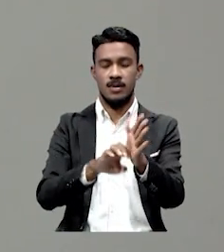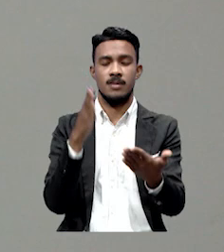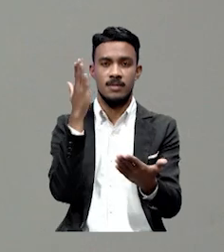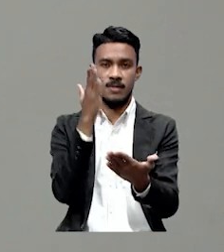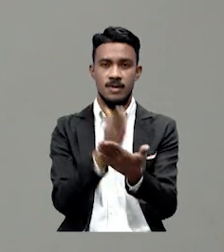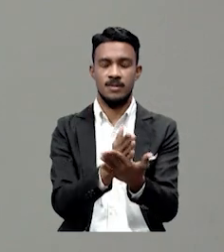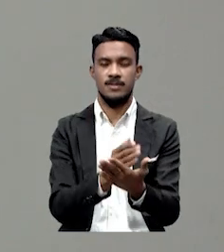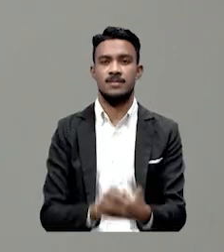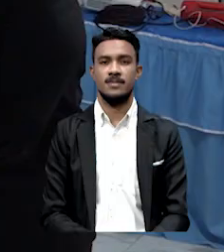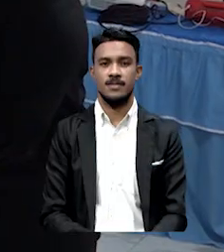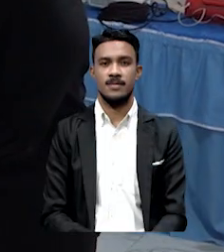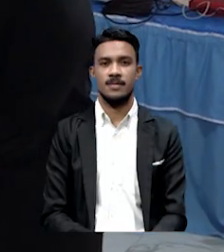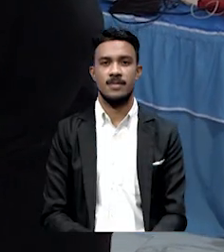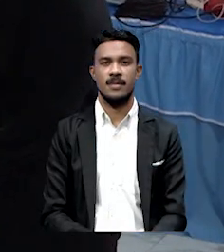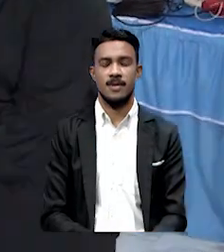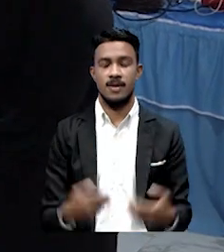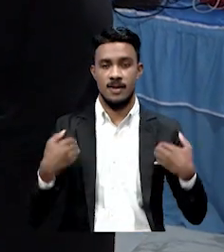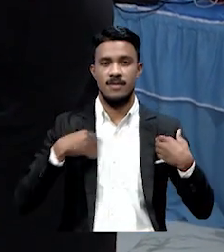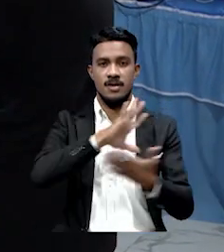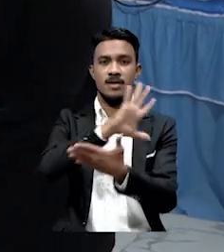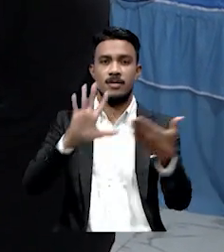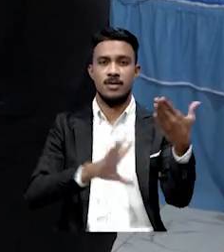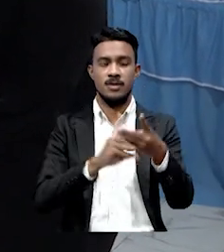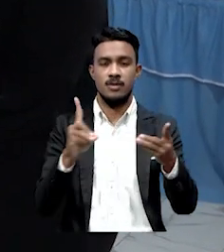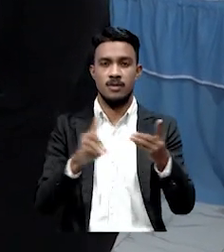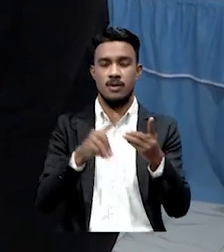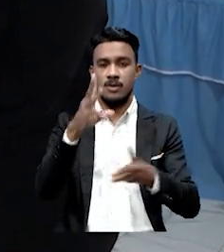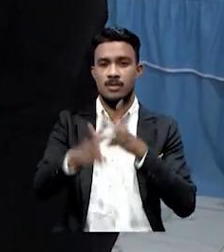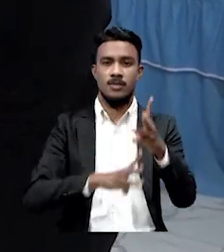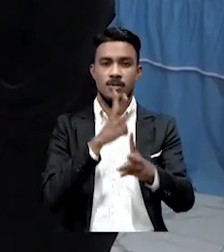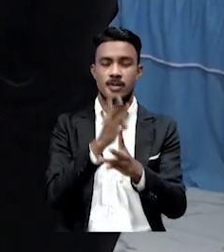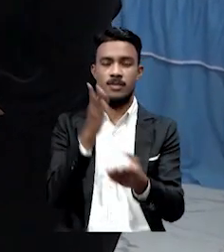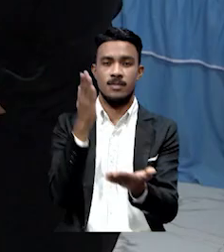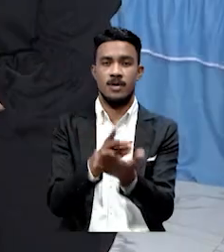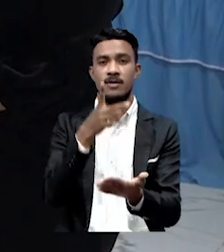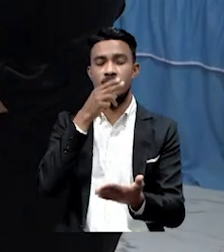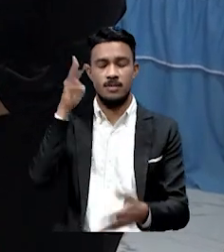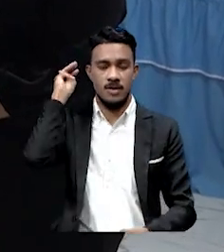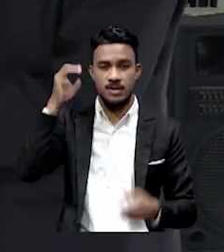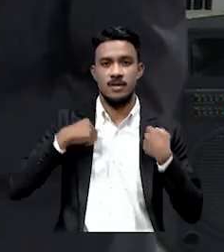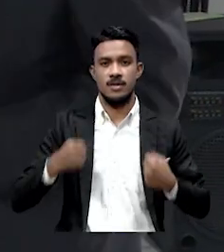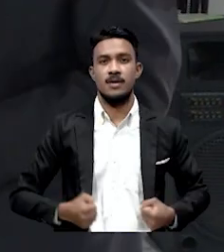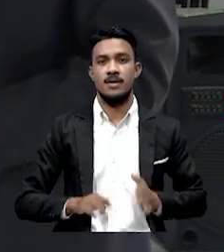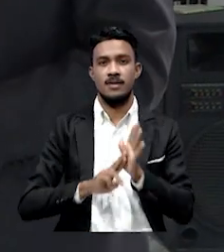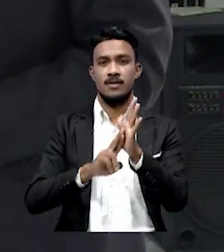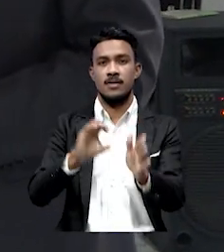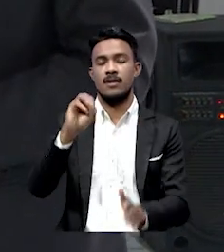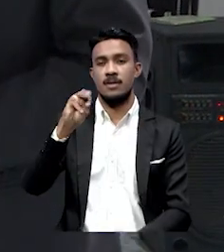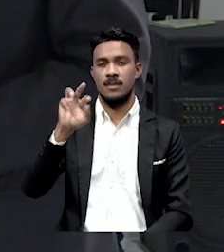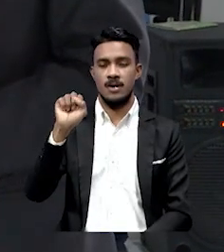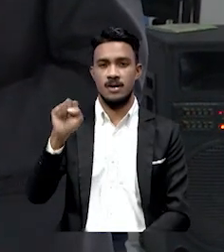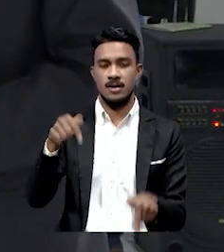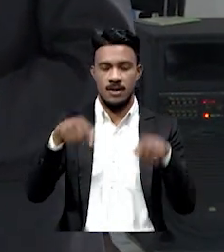environment even further. E a celebração Loran Mundial para Fuma, né? Ministério da Saúde, no representante OMS e